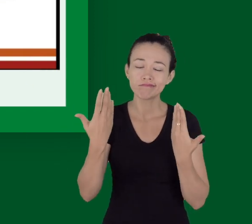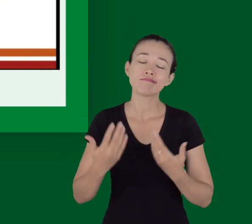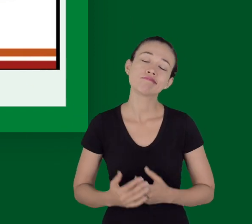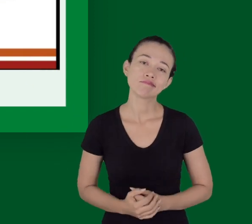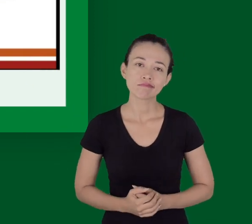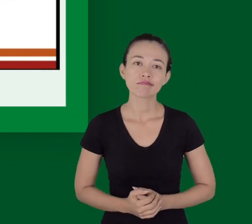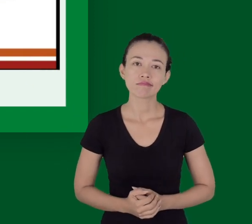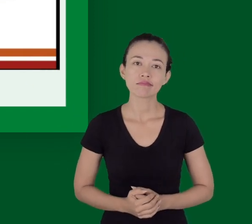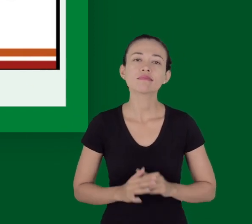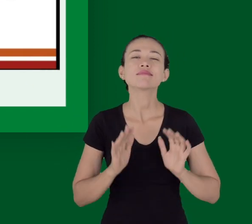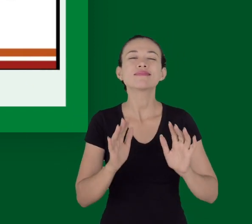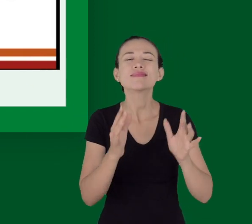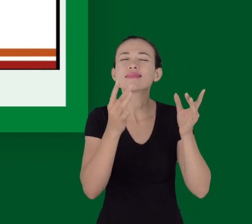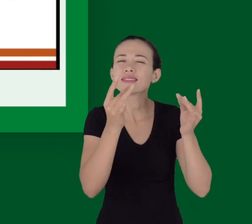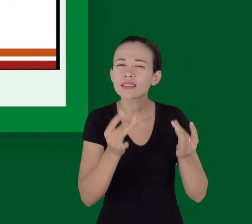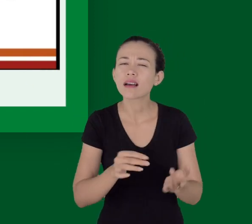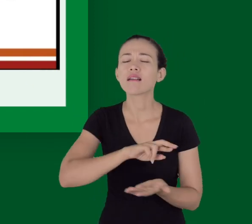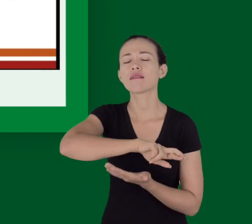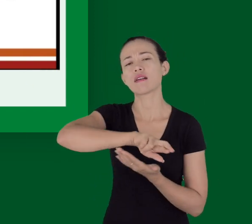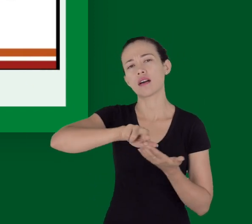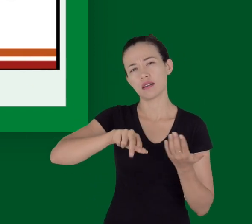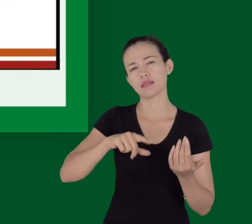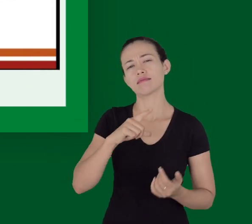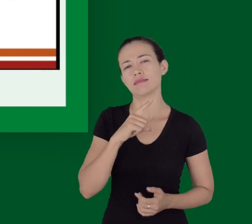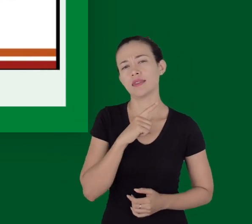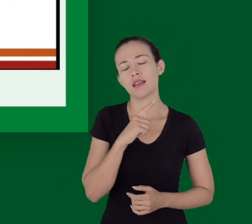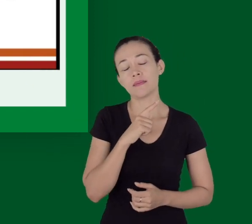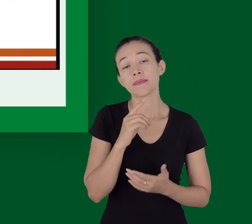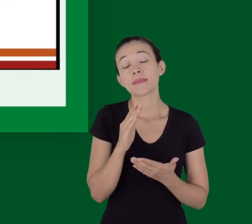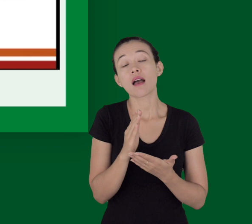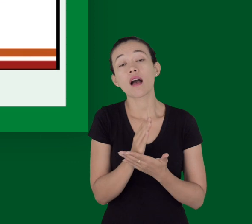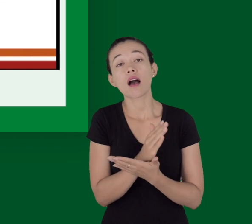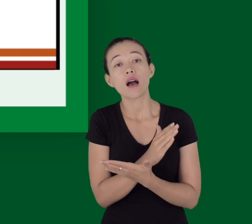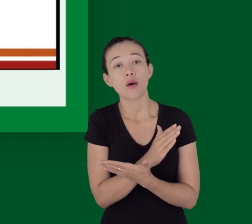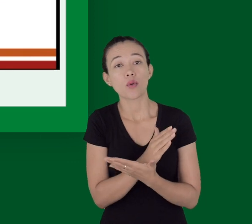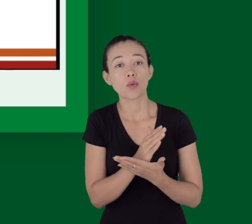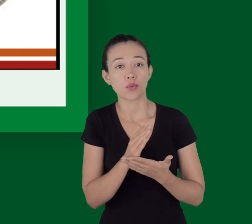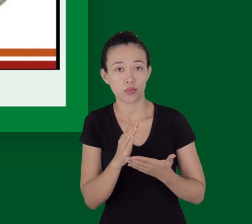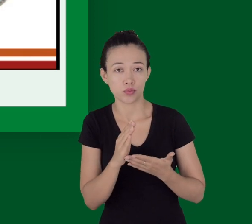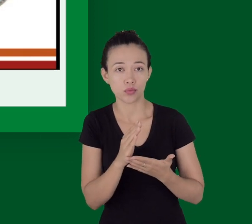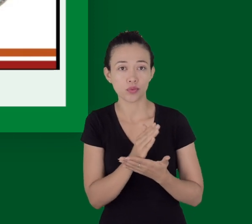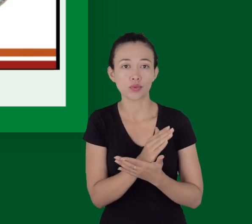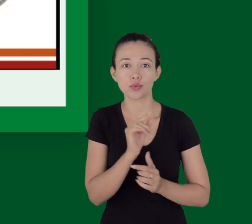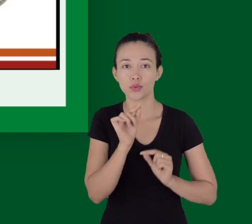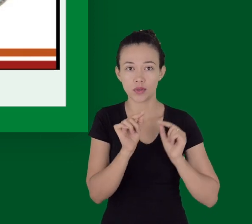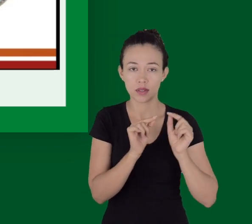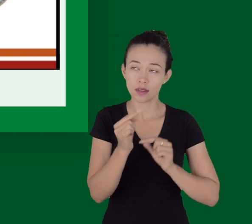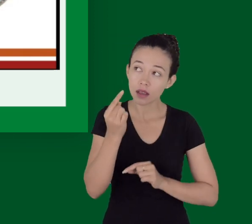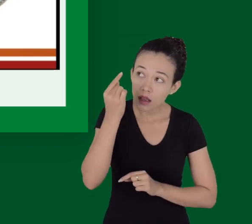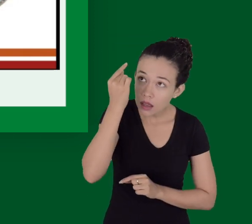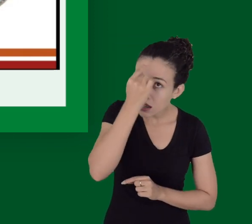quando você tem uma lesão correspondente a essa área. Existem vários detalhes desse processo,